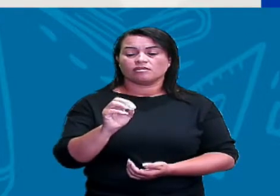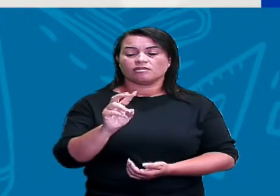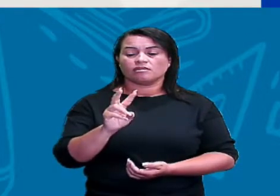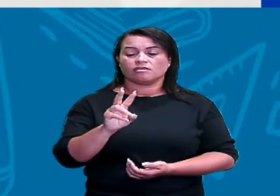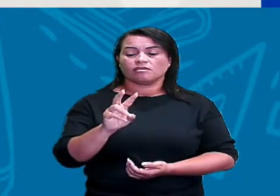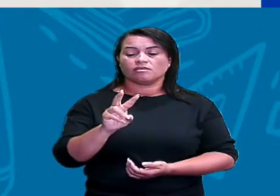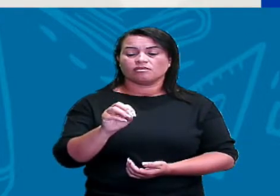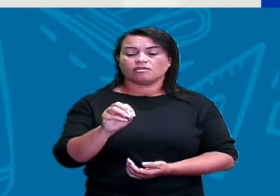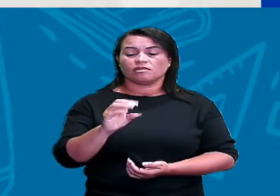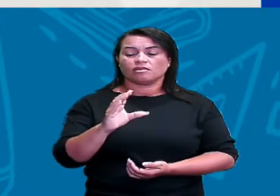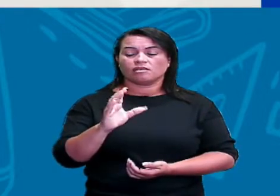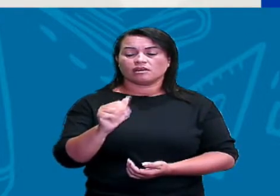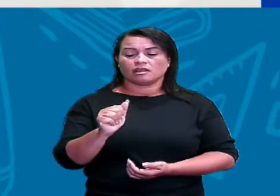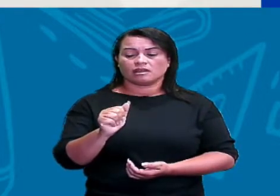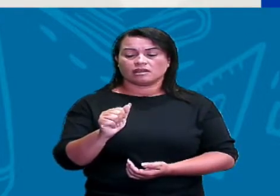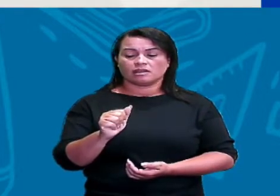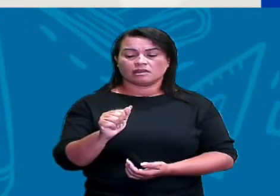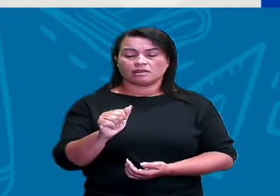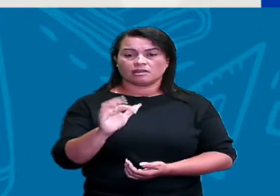vovoca.